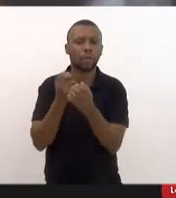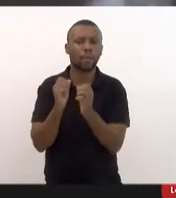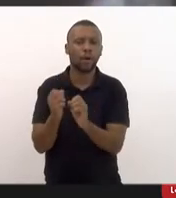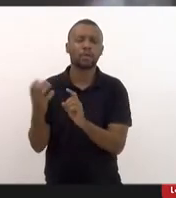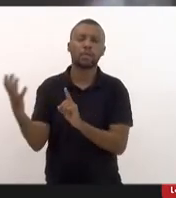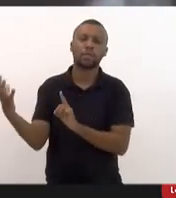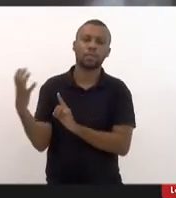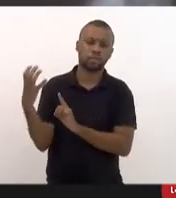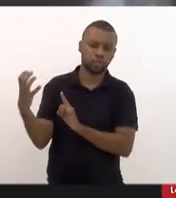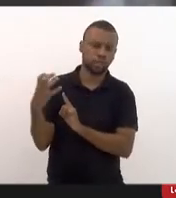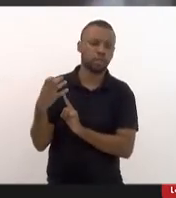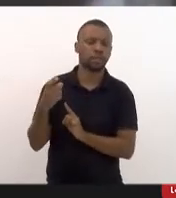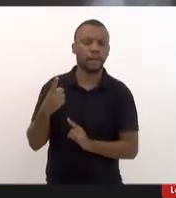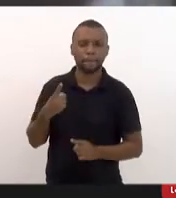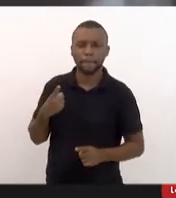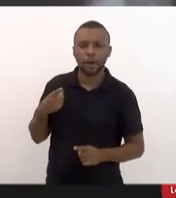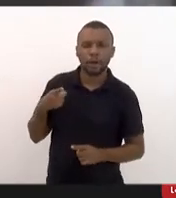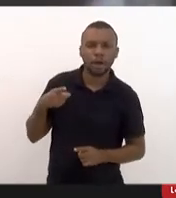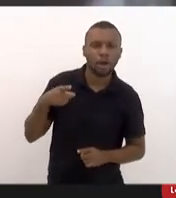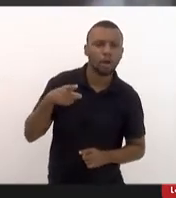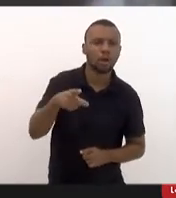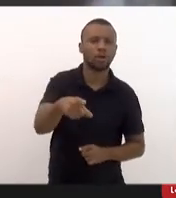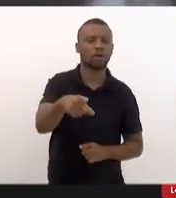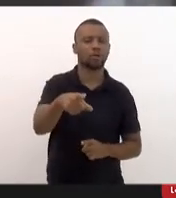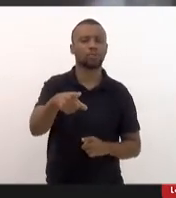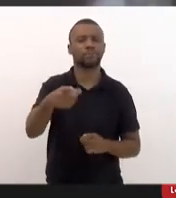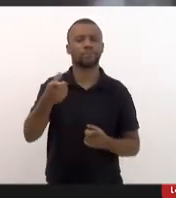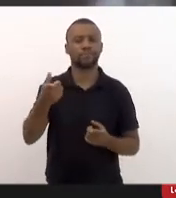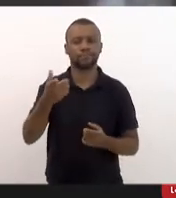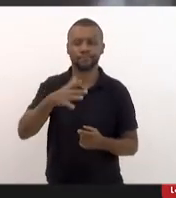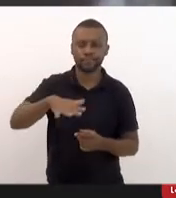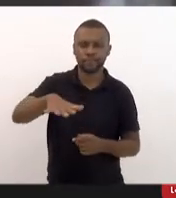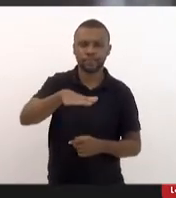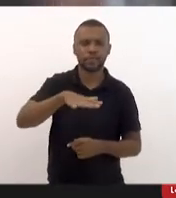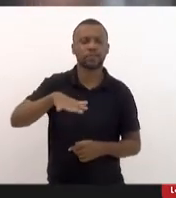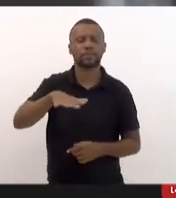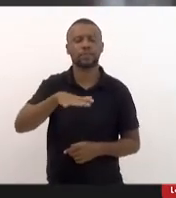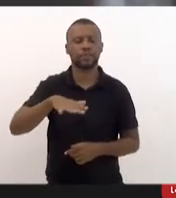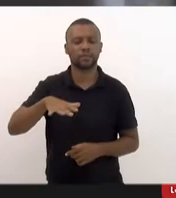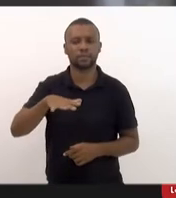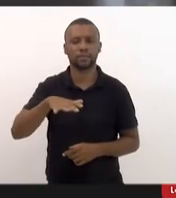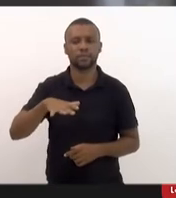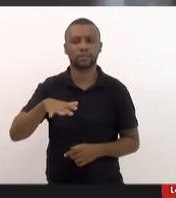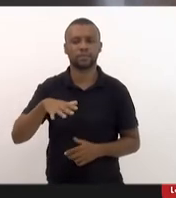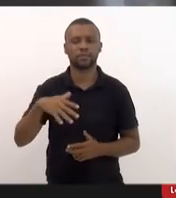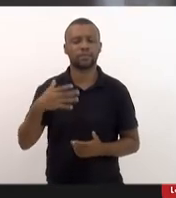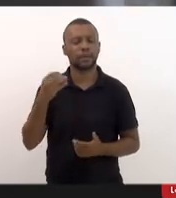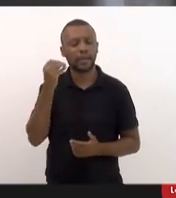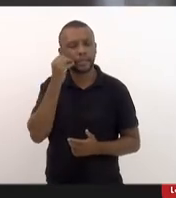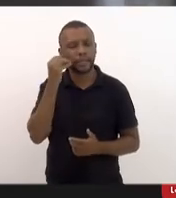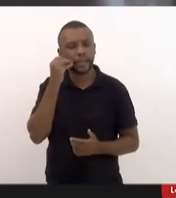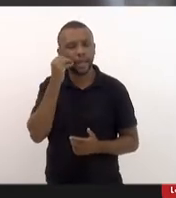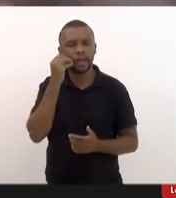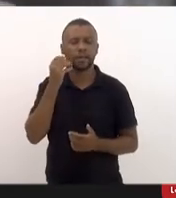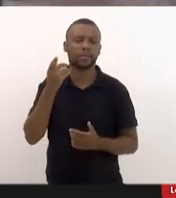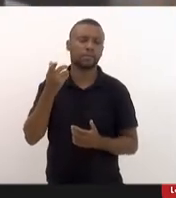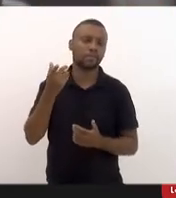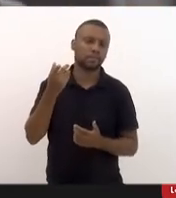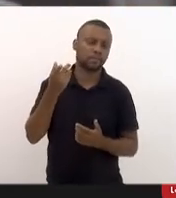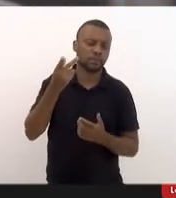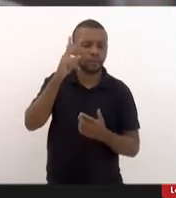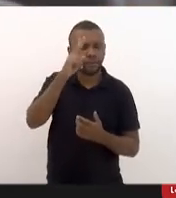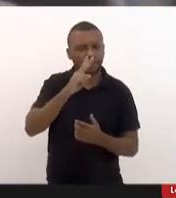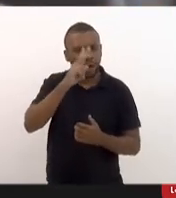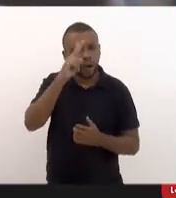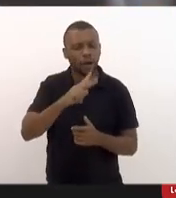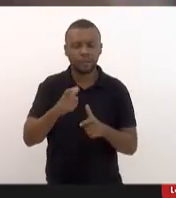deslocar né, um tráfego pesado que muitas vezes atravessava regiões tensas da cidade, fortemente improvisadas, como a